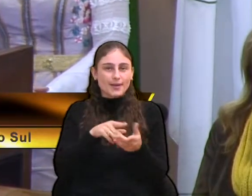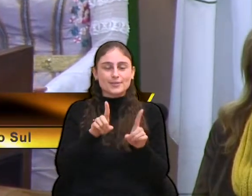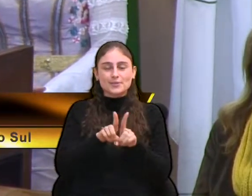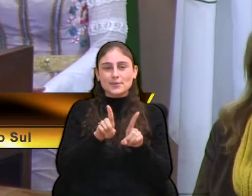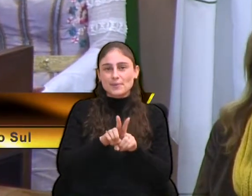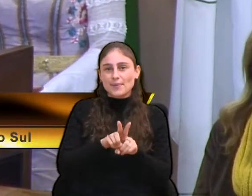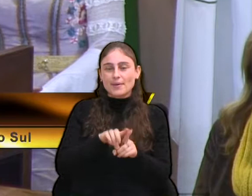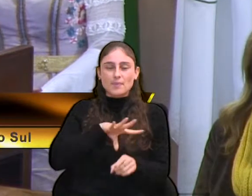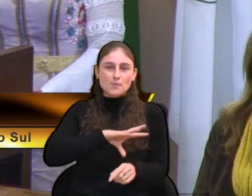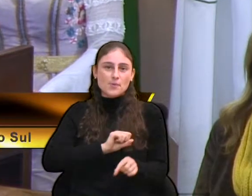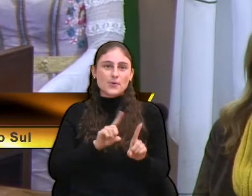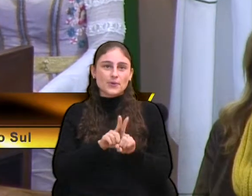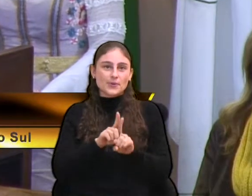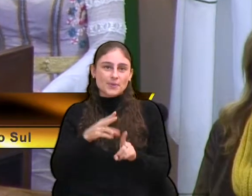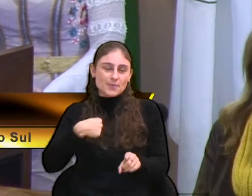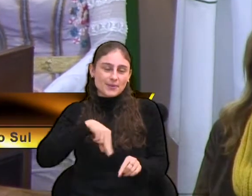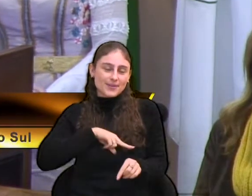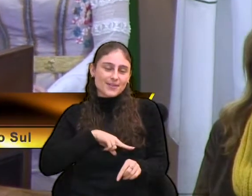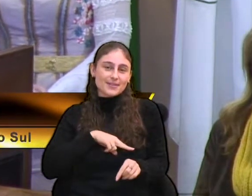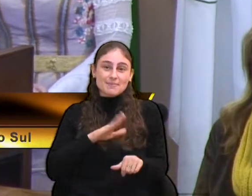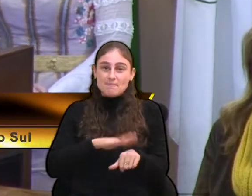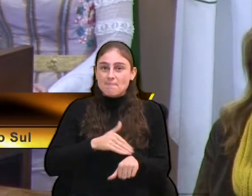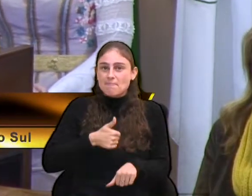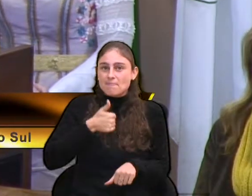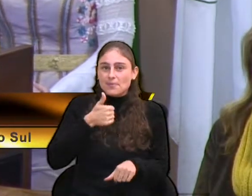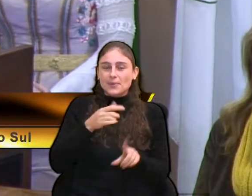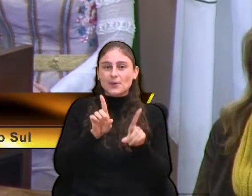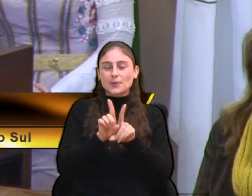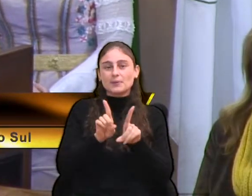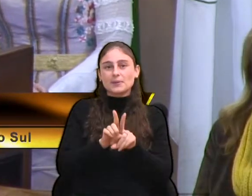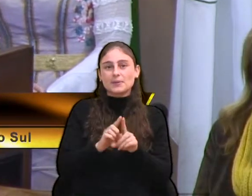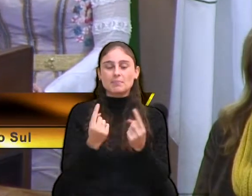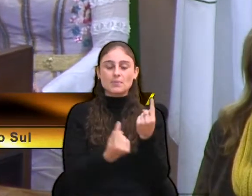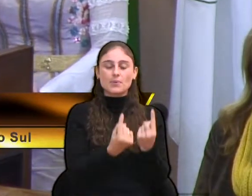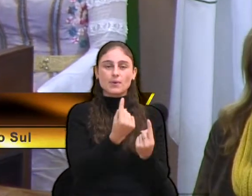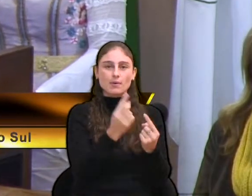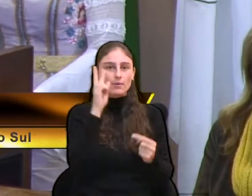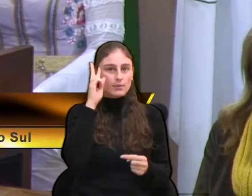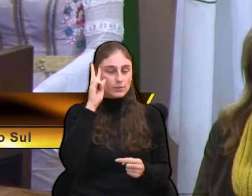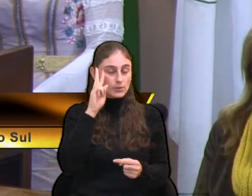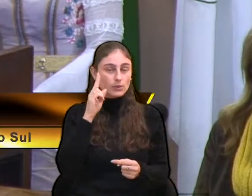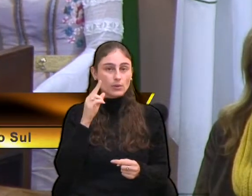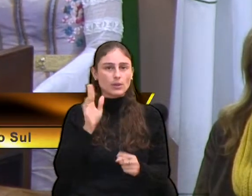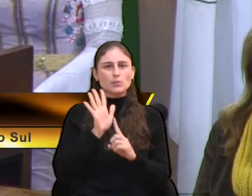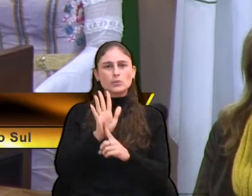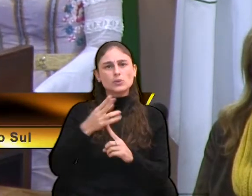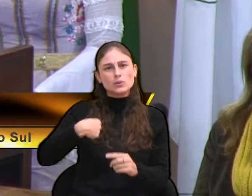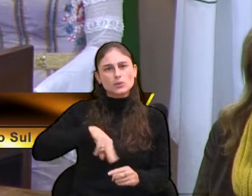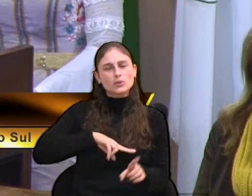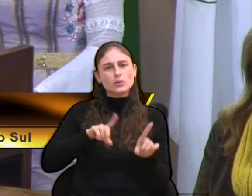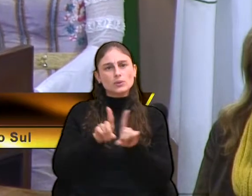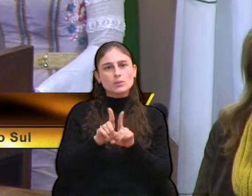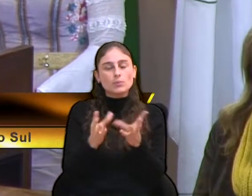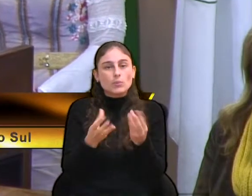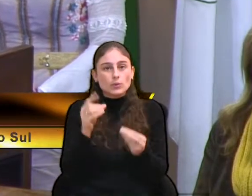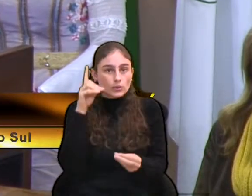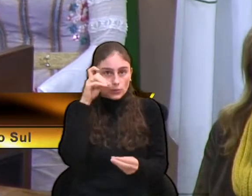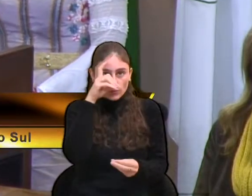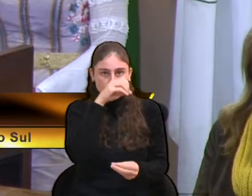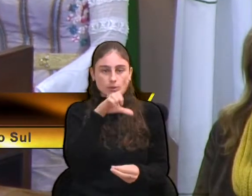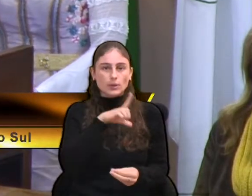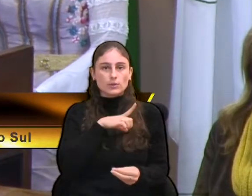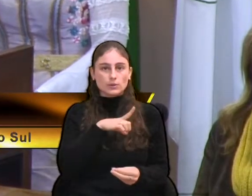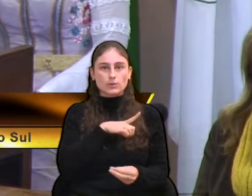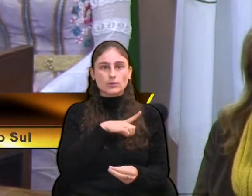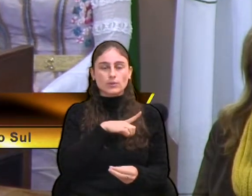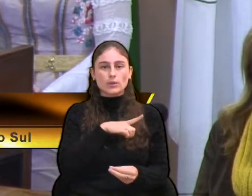que a gente se apaixone um pouquinho mais por cada uma delas, nos mostrando que mesmo diante das dificuldades que eles